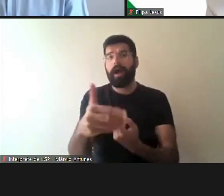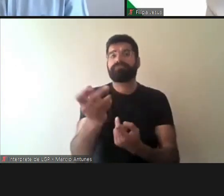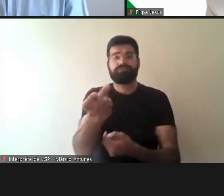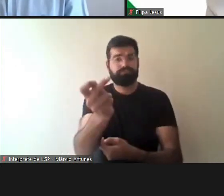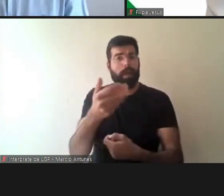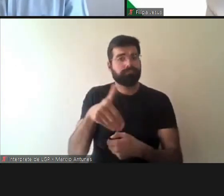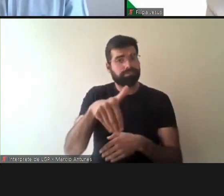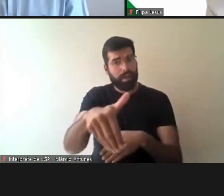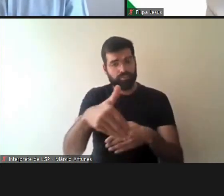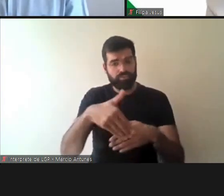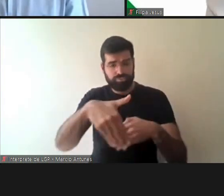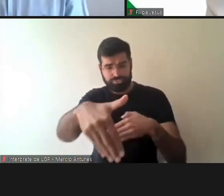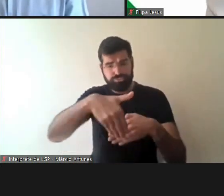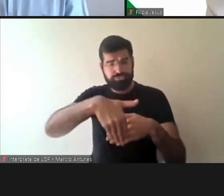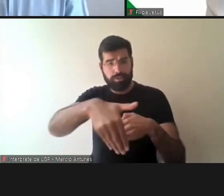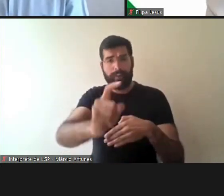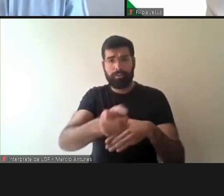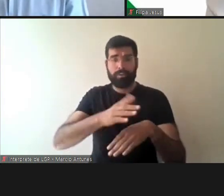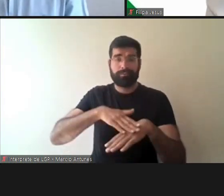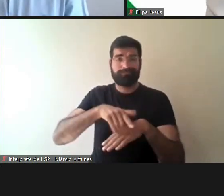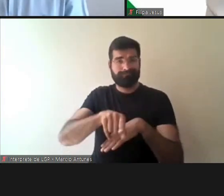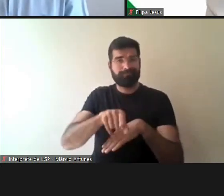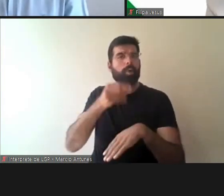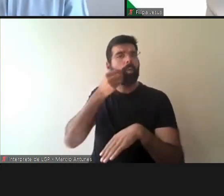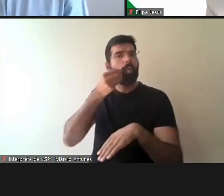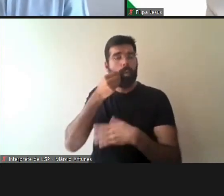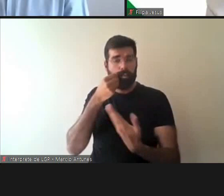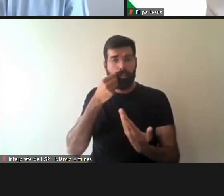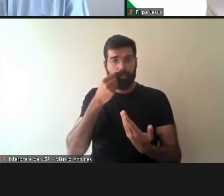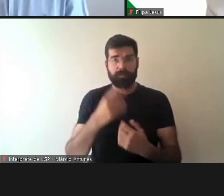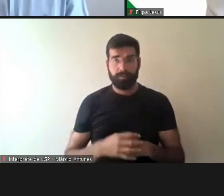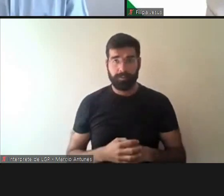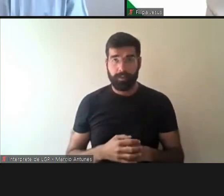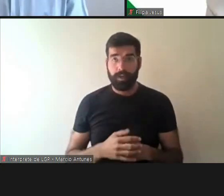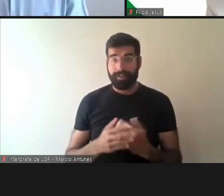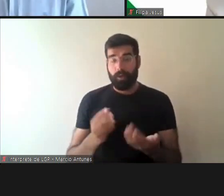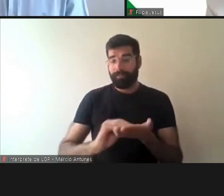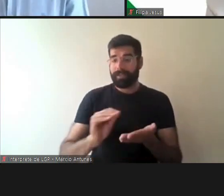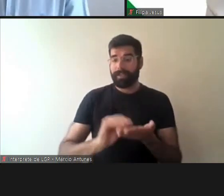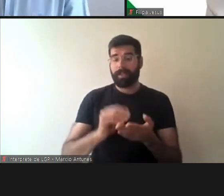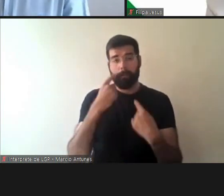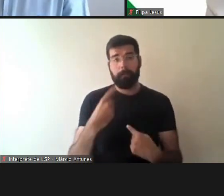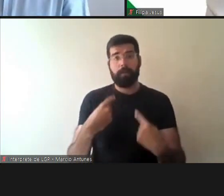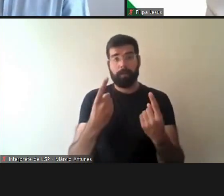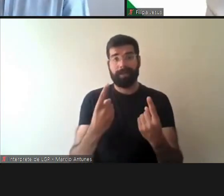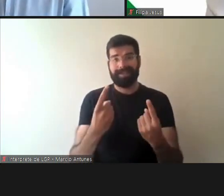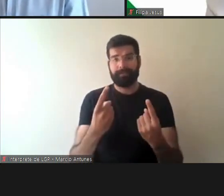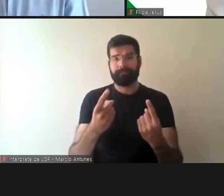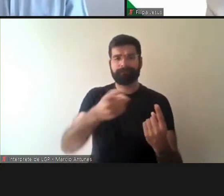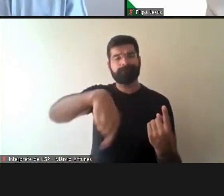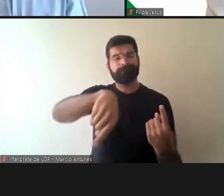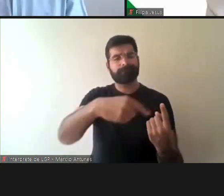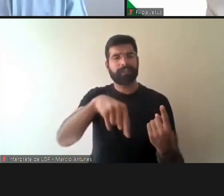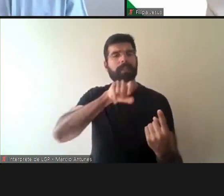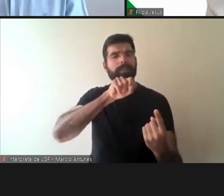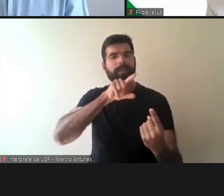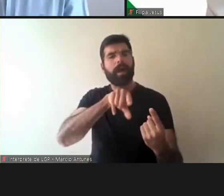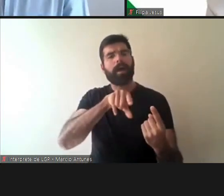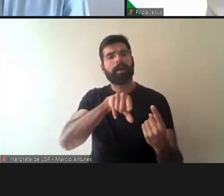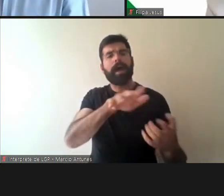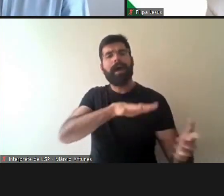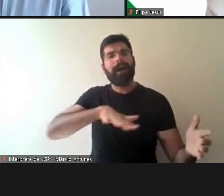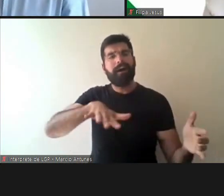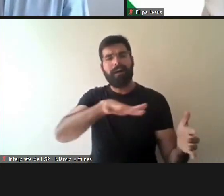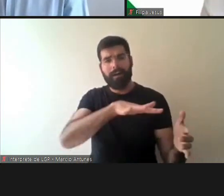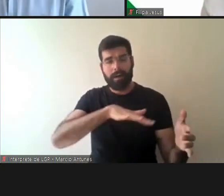anos, por isso, com isso contribuindo para que a administração pública seja uma área